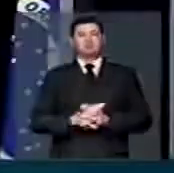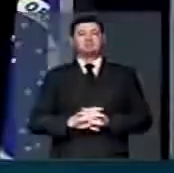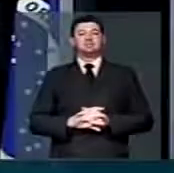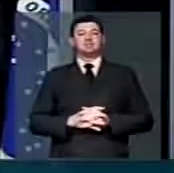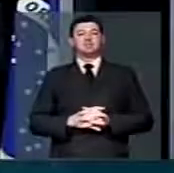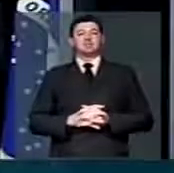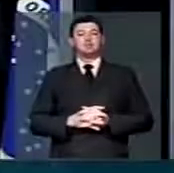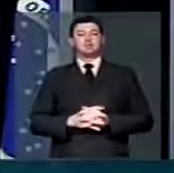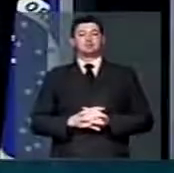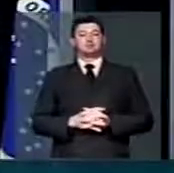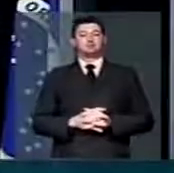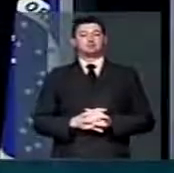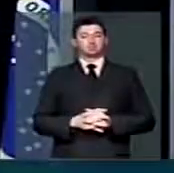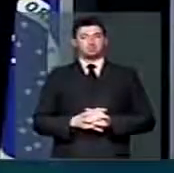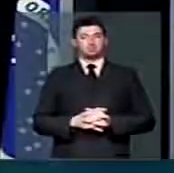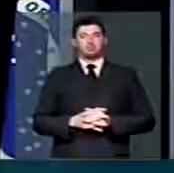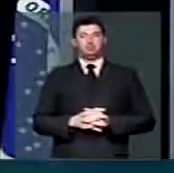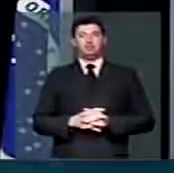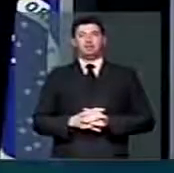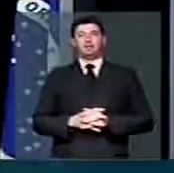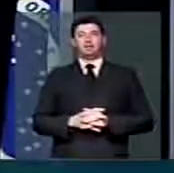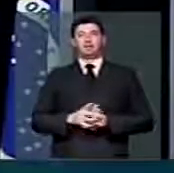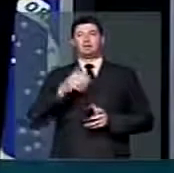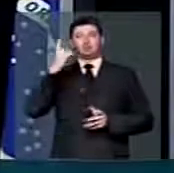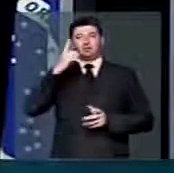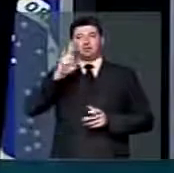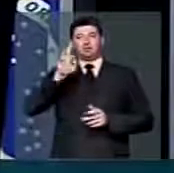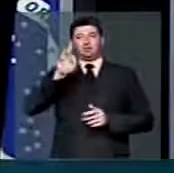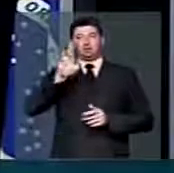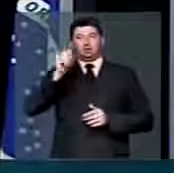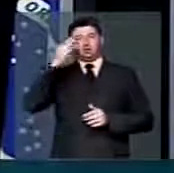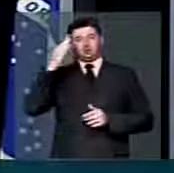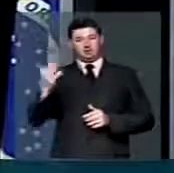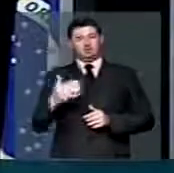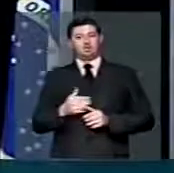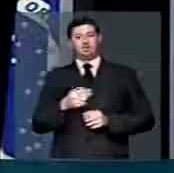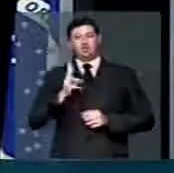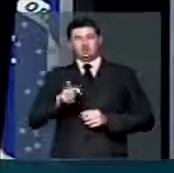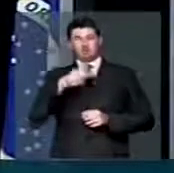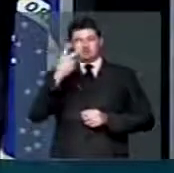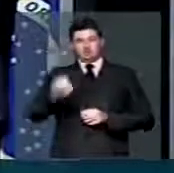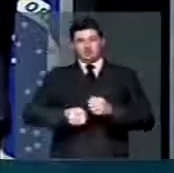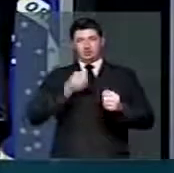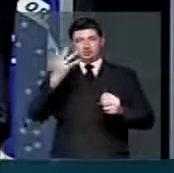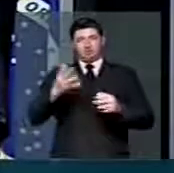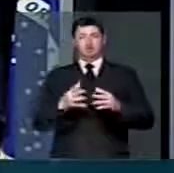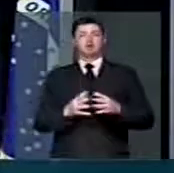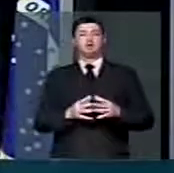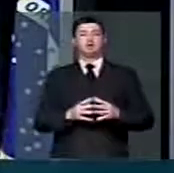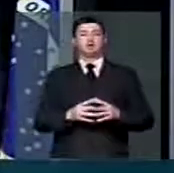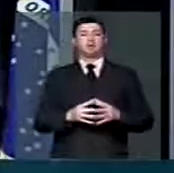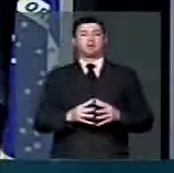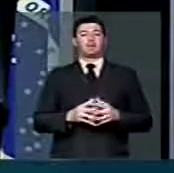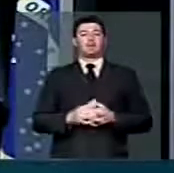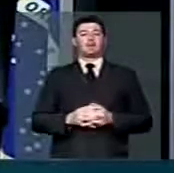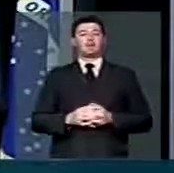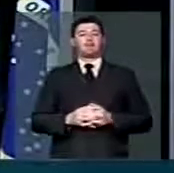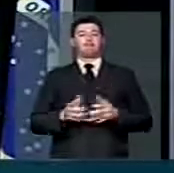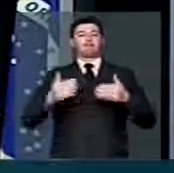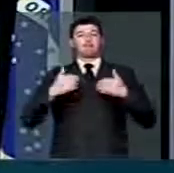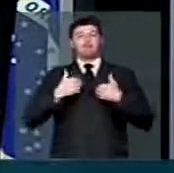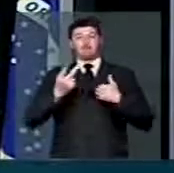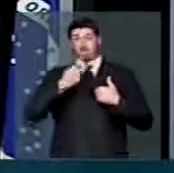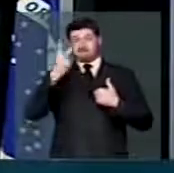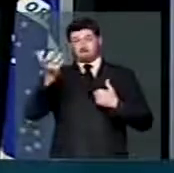Muito obrigado, nobre deputado Domingos Dutra. Continuando a nossa fala, eu gostaria